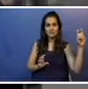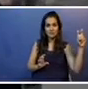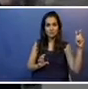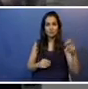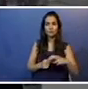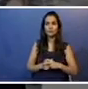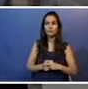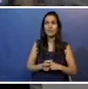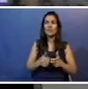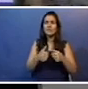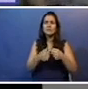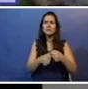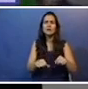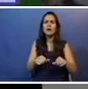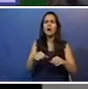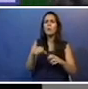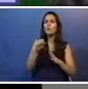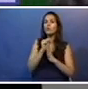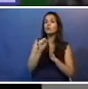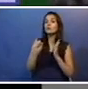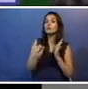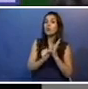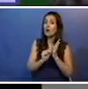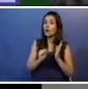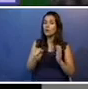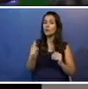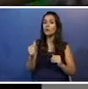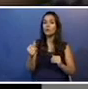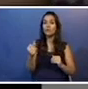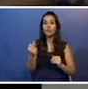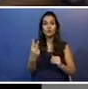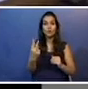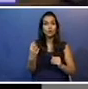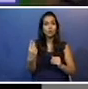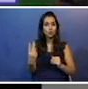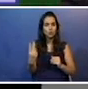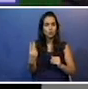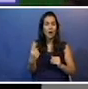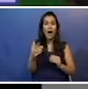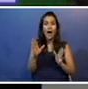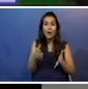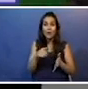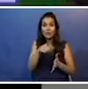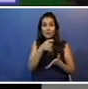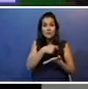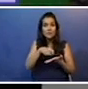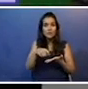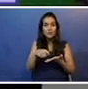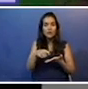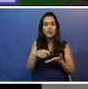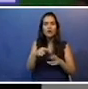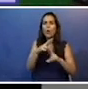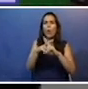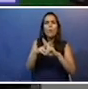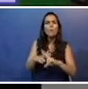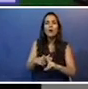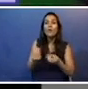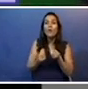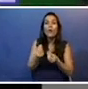5. Estamos no século 21. Escreva-o com algarismos romanos. Então, vamos